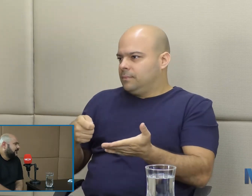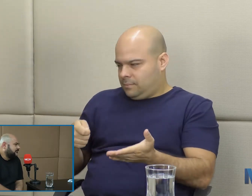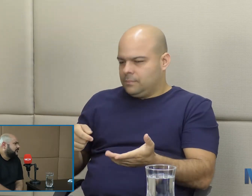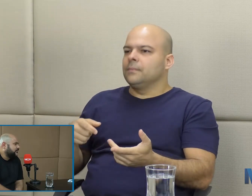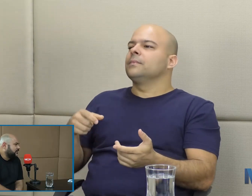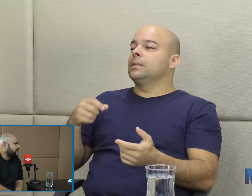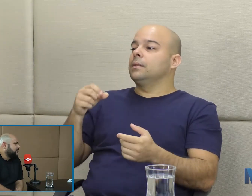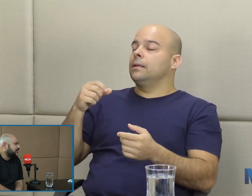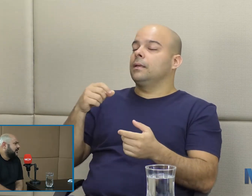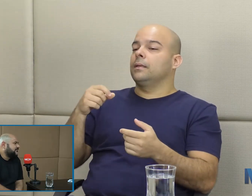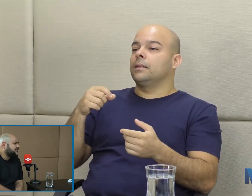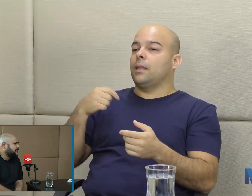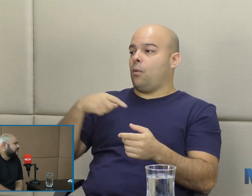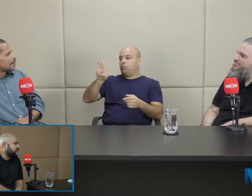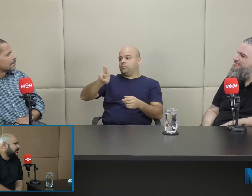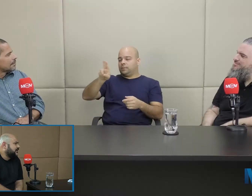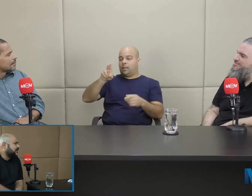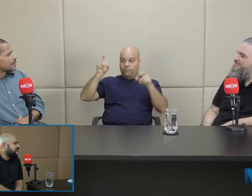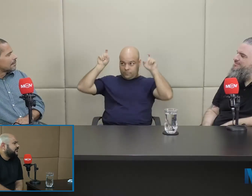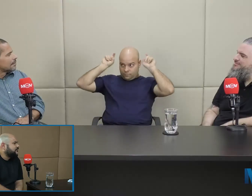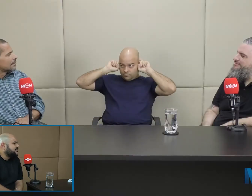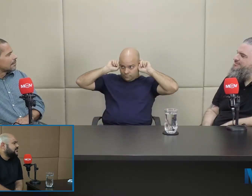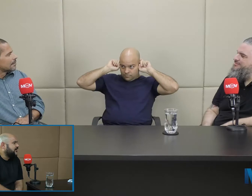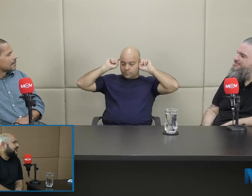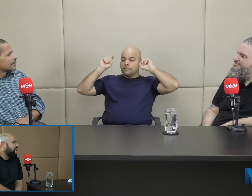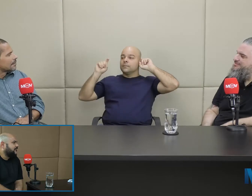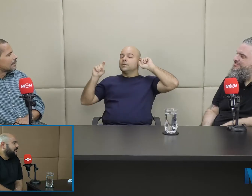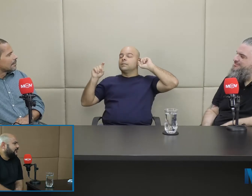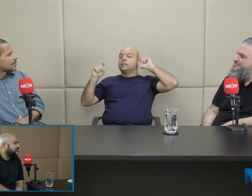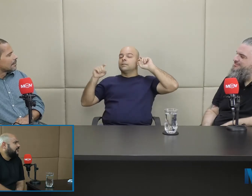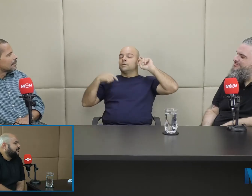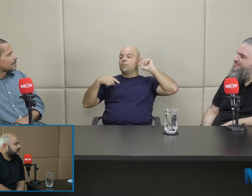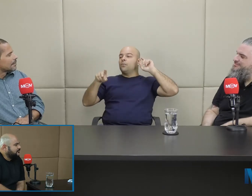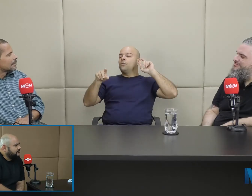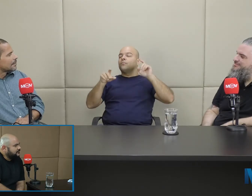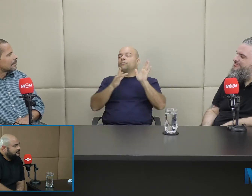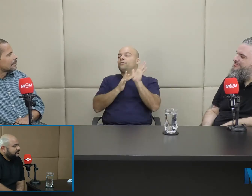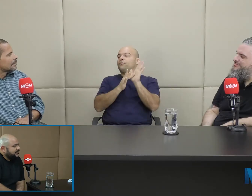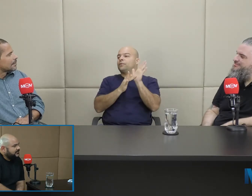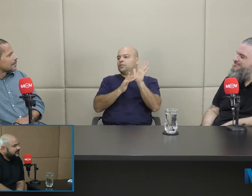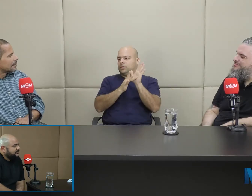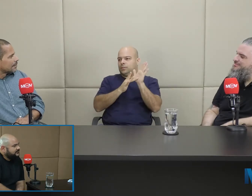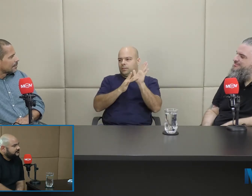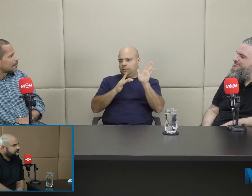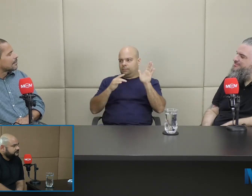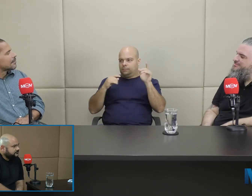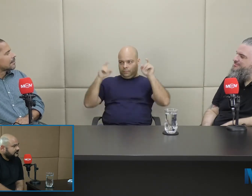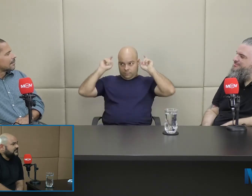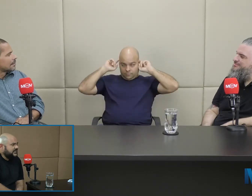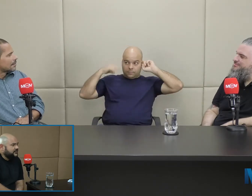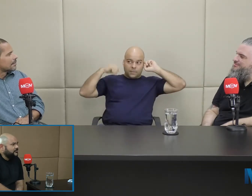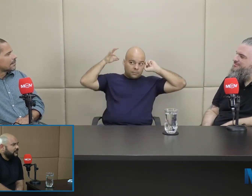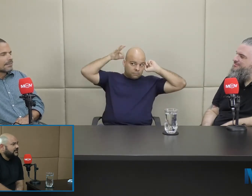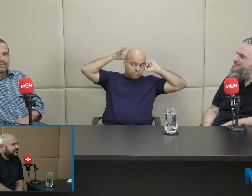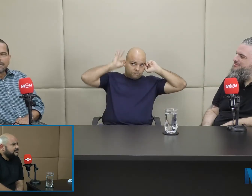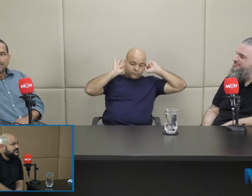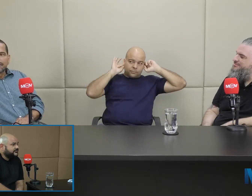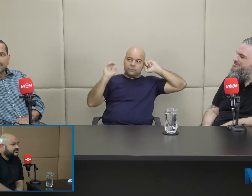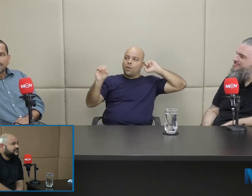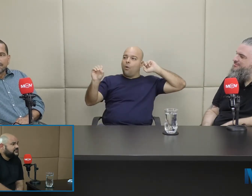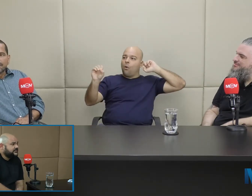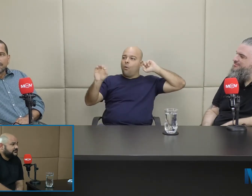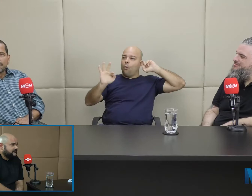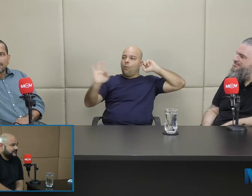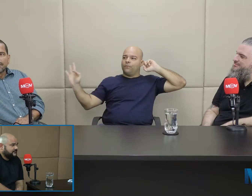me obrigava, sempre me obrigava a usar, a colocar o aparelho. E eu colocava, mas